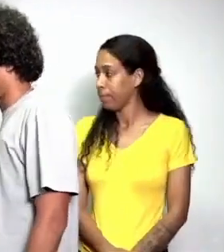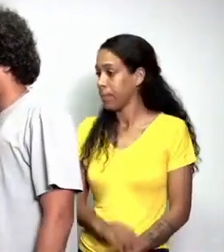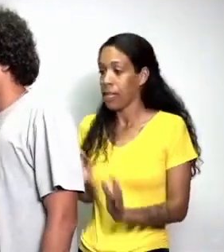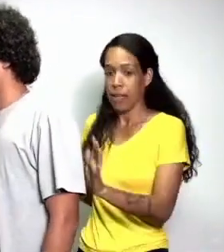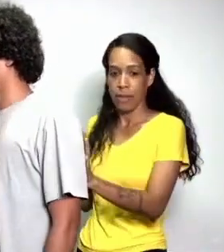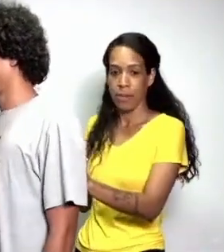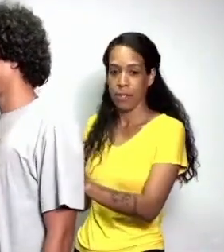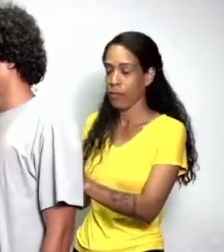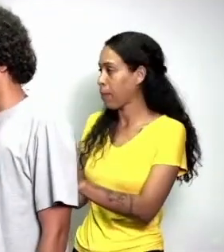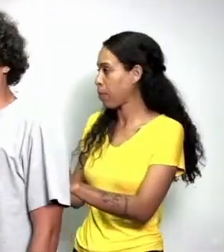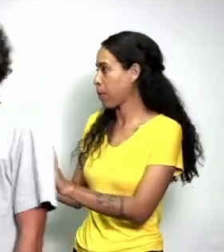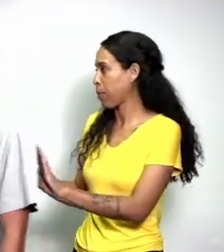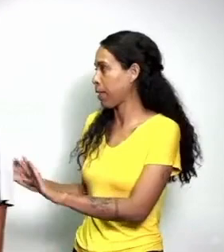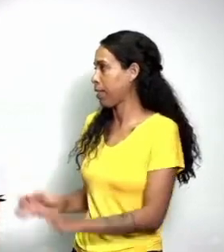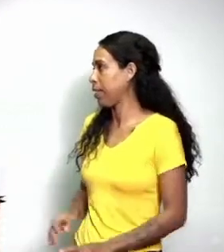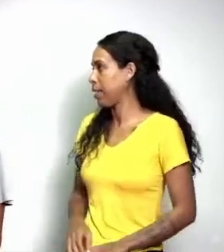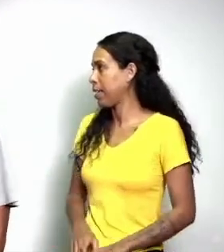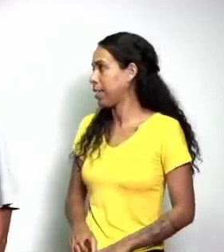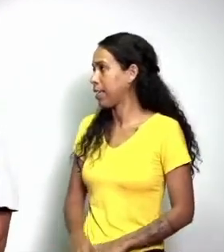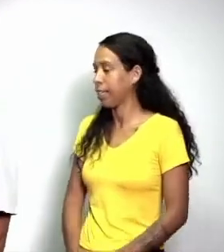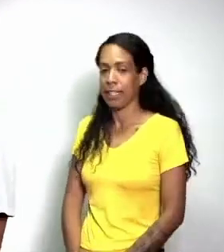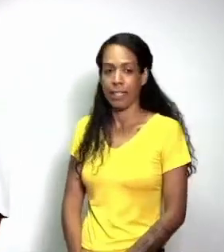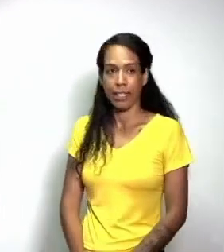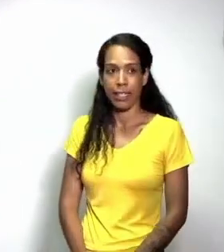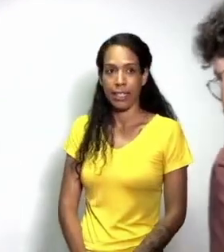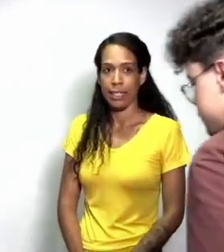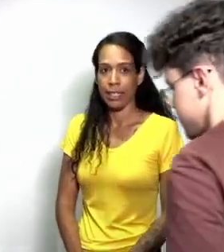Bom, vamos começar.